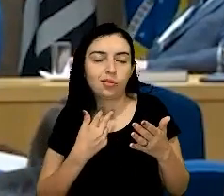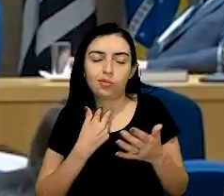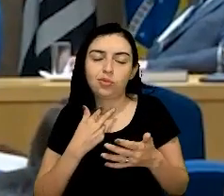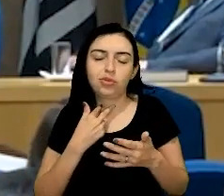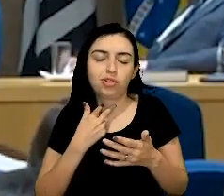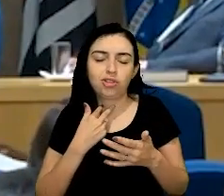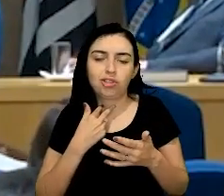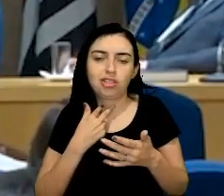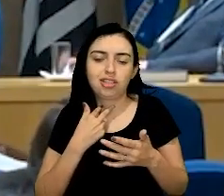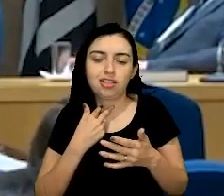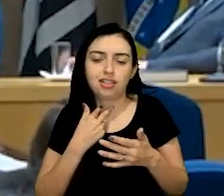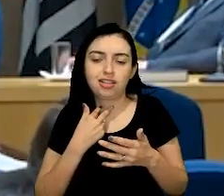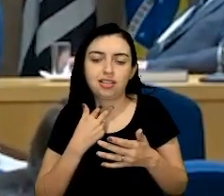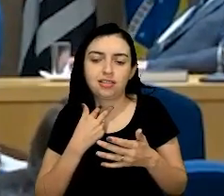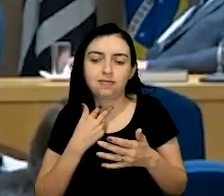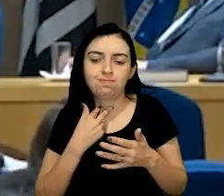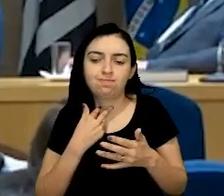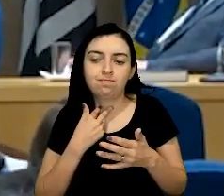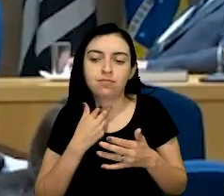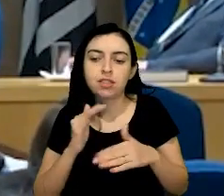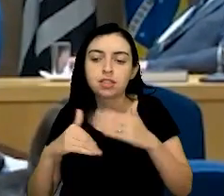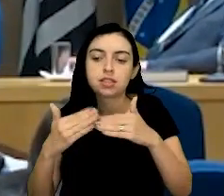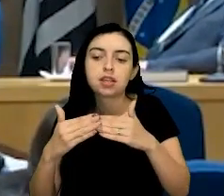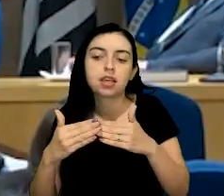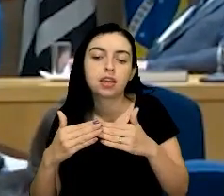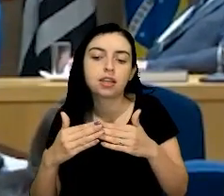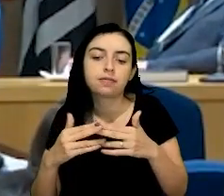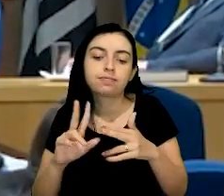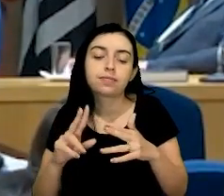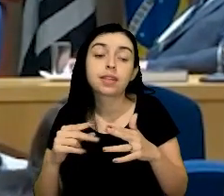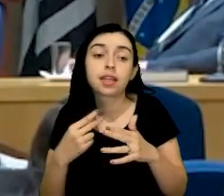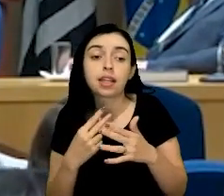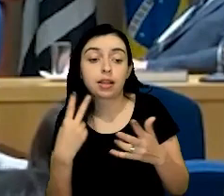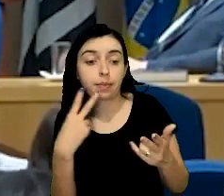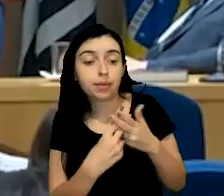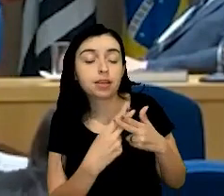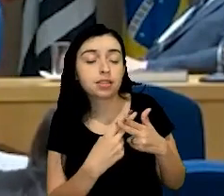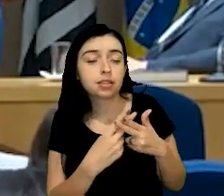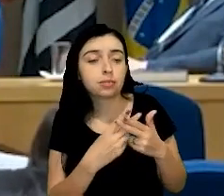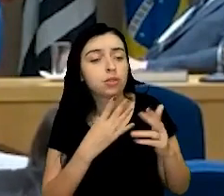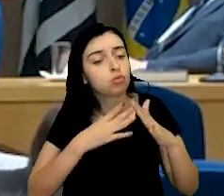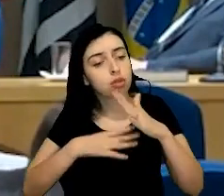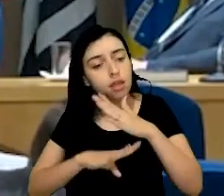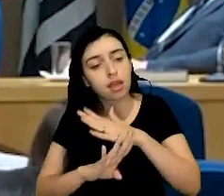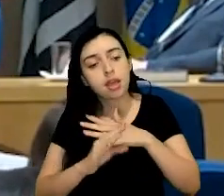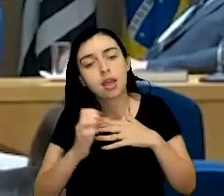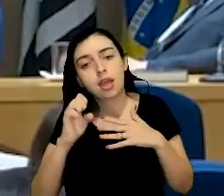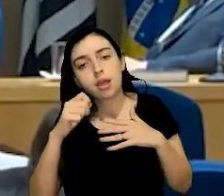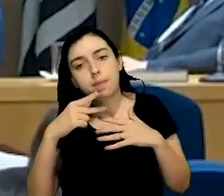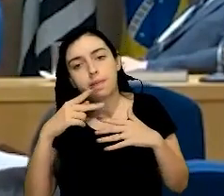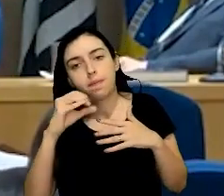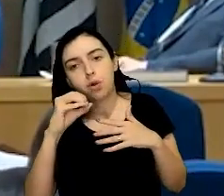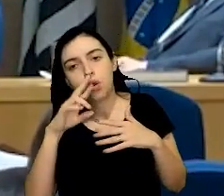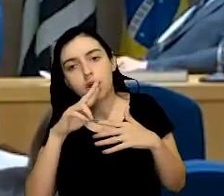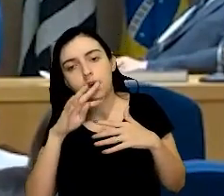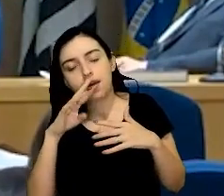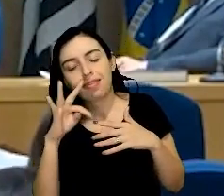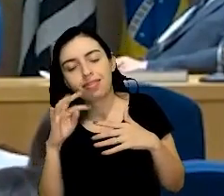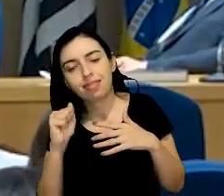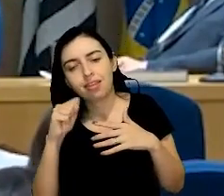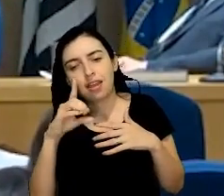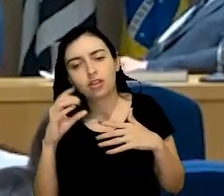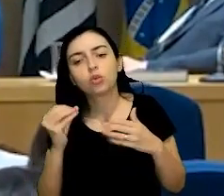era aprisionado para ele não ser deportado. À medida em que a documentação e o acordo de residência do Mercosul permite que todos